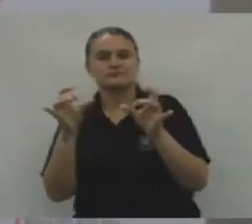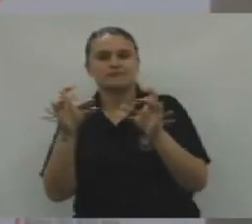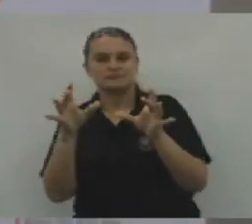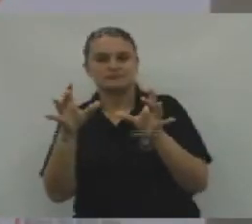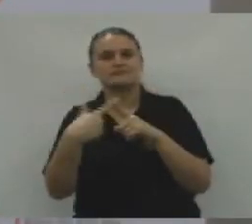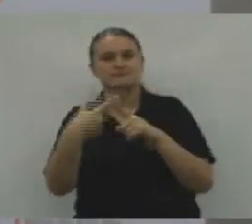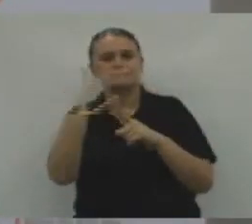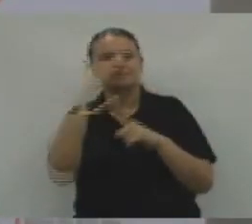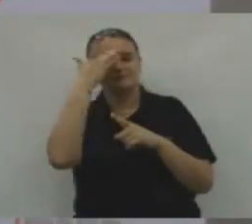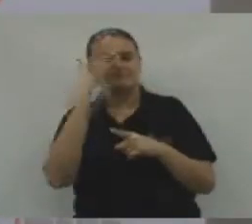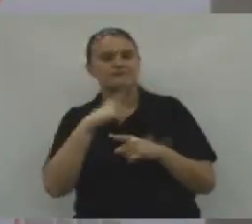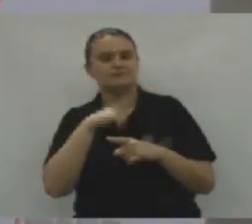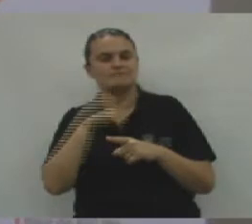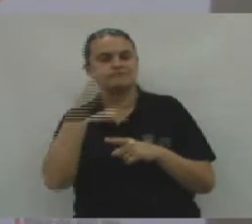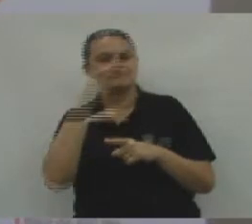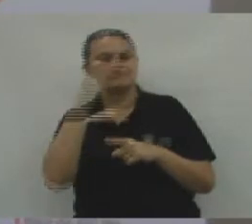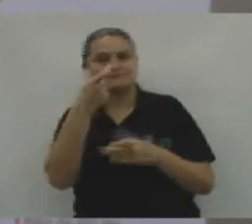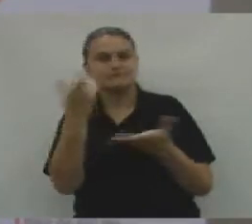né?